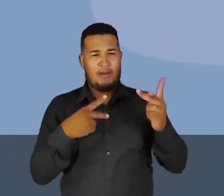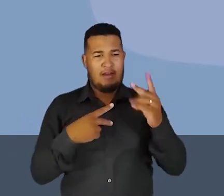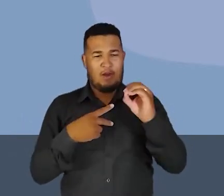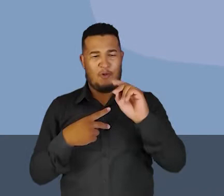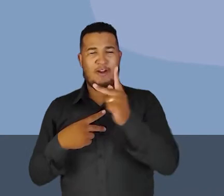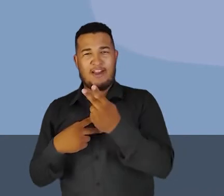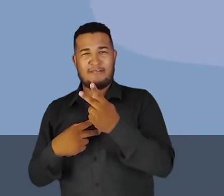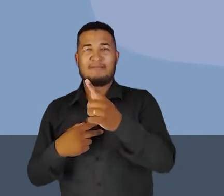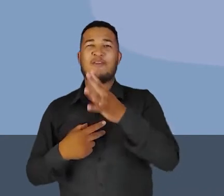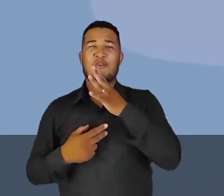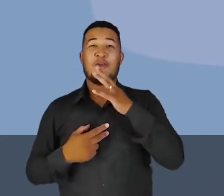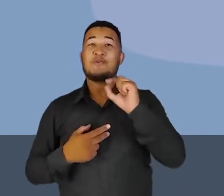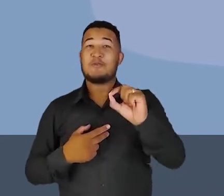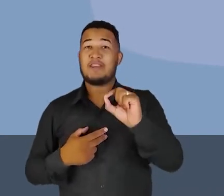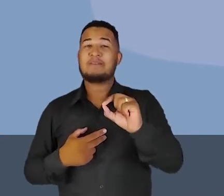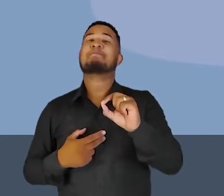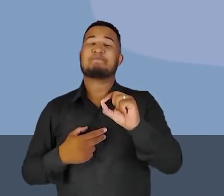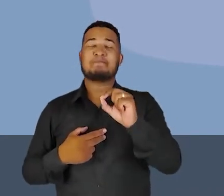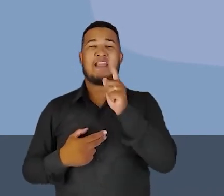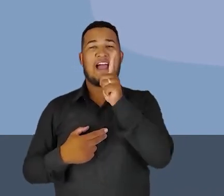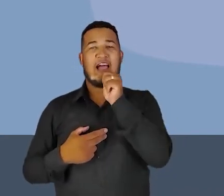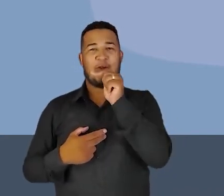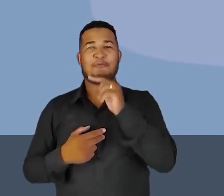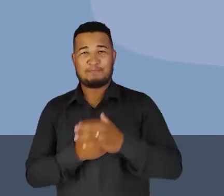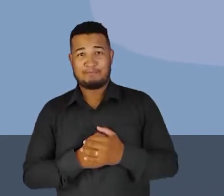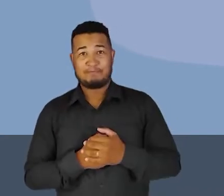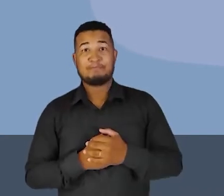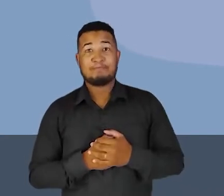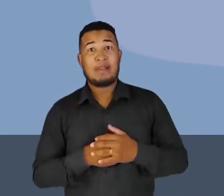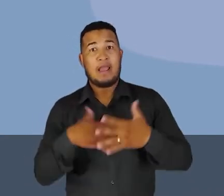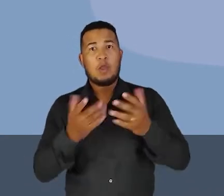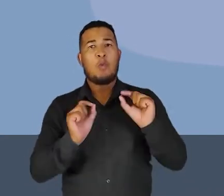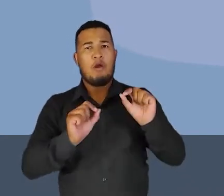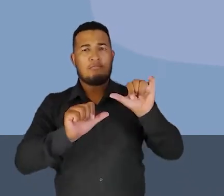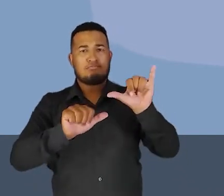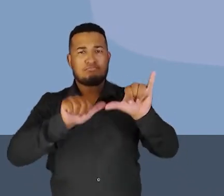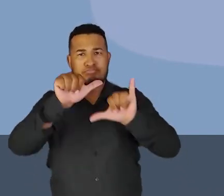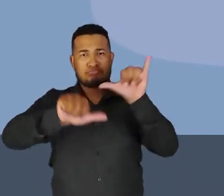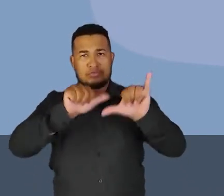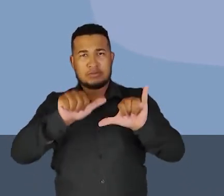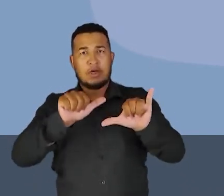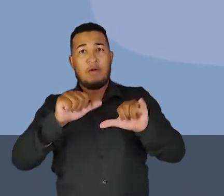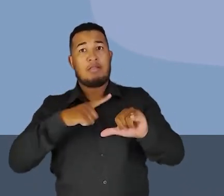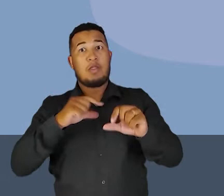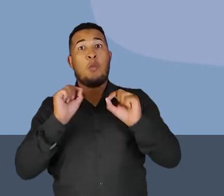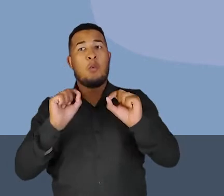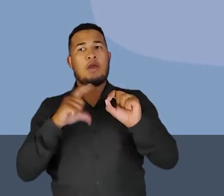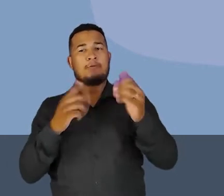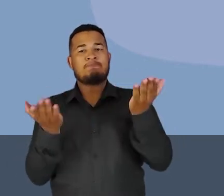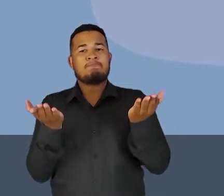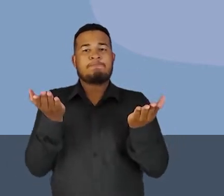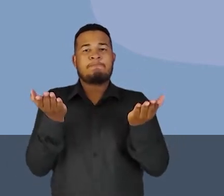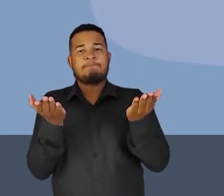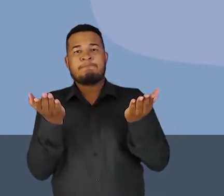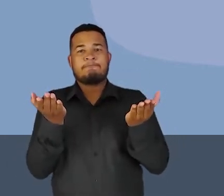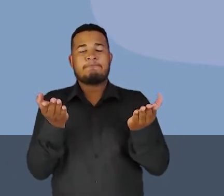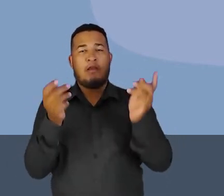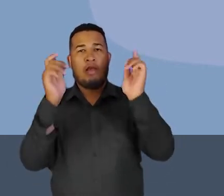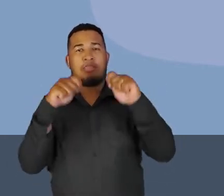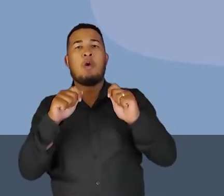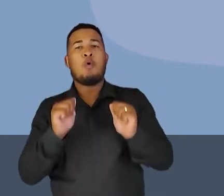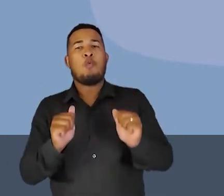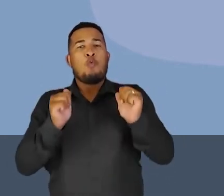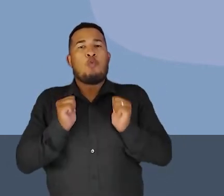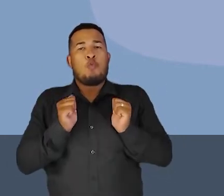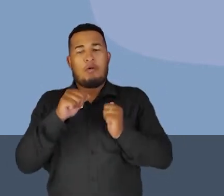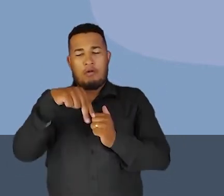a gente conhece, que é a água. Então, essa reação é uma reação de neutralização capaz de formar